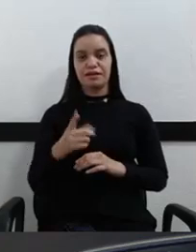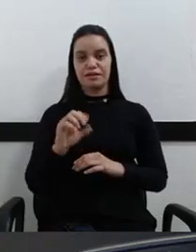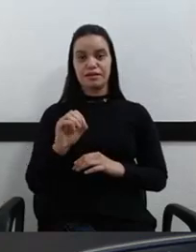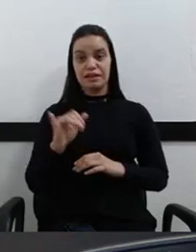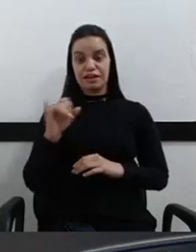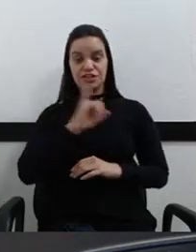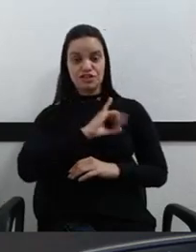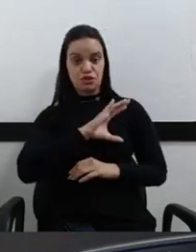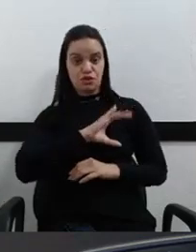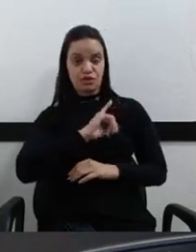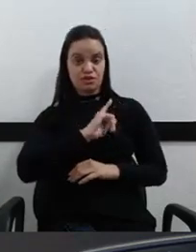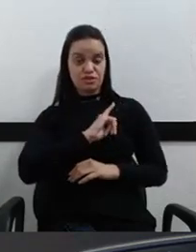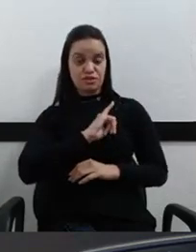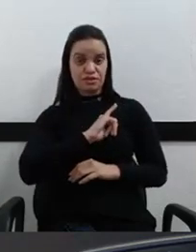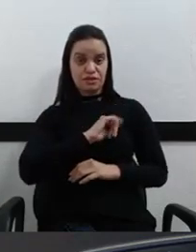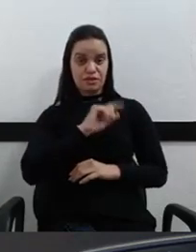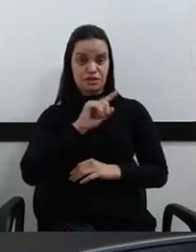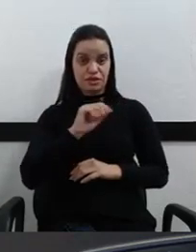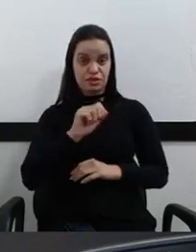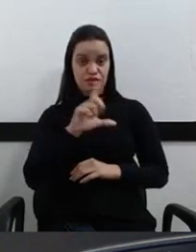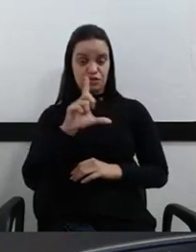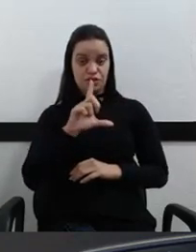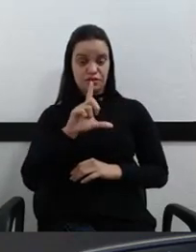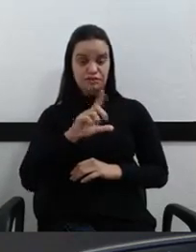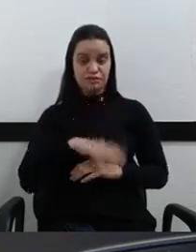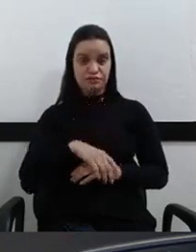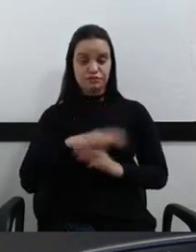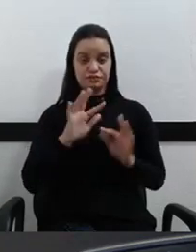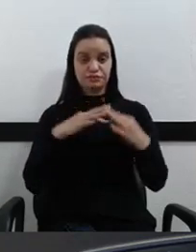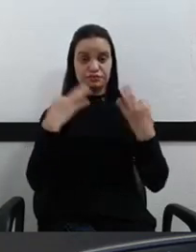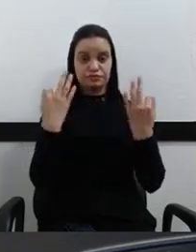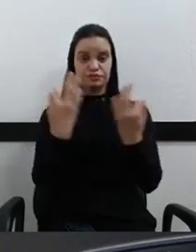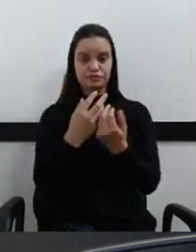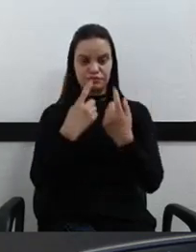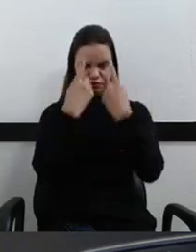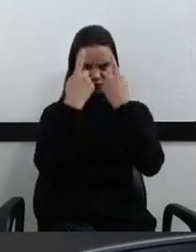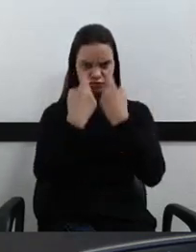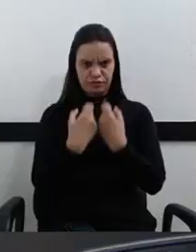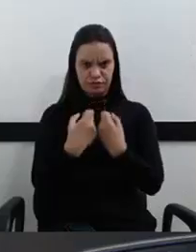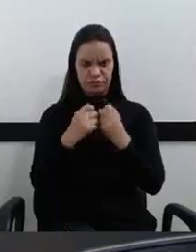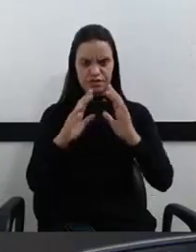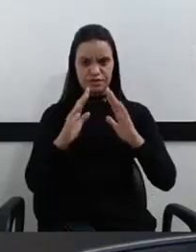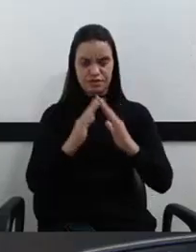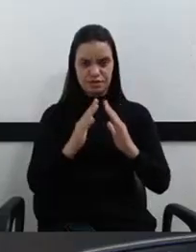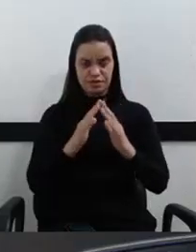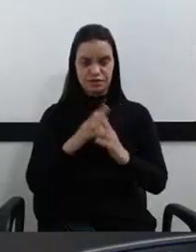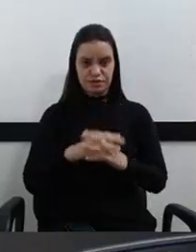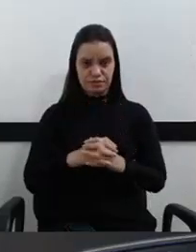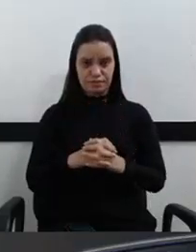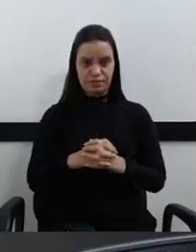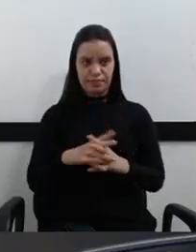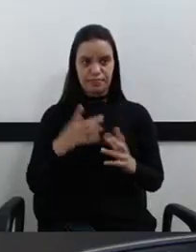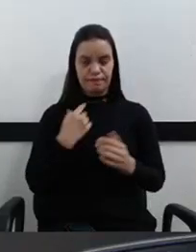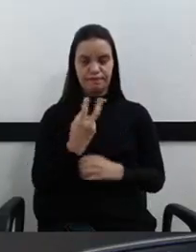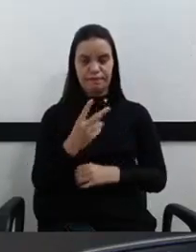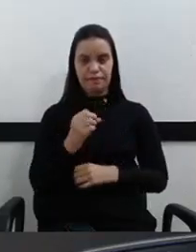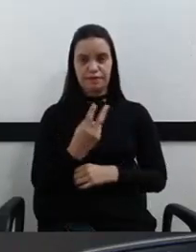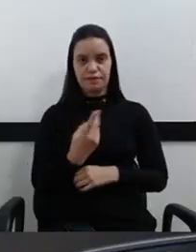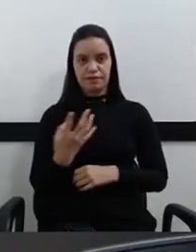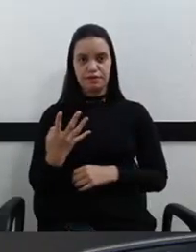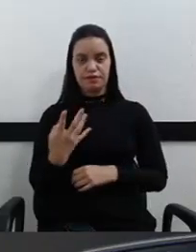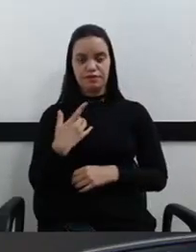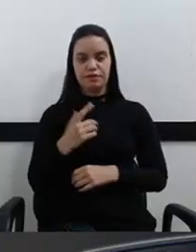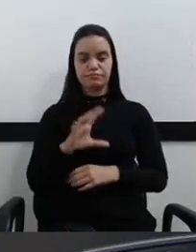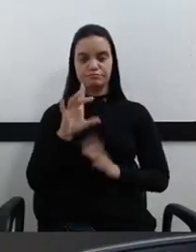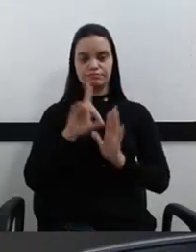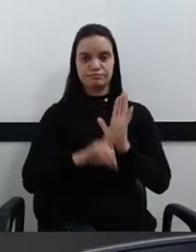Itaquera, Regional Leste, com atribuição nas áreas de família, civil, violência doméstica e infância civil. Destacou que entre os anos de 2013 e 2014 foi